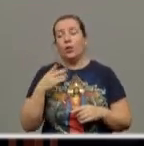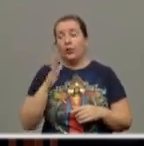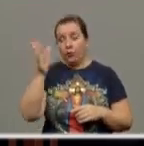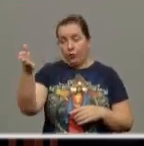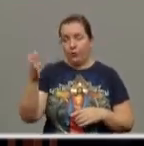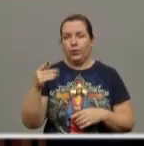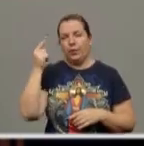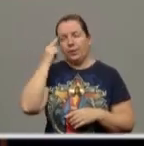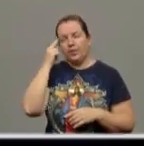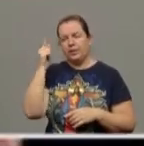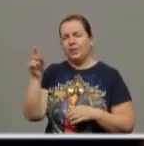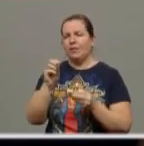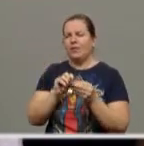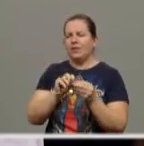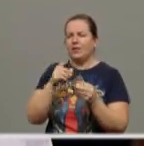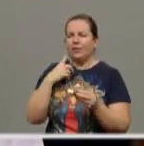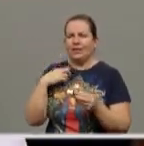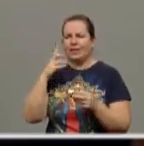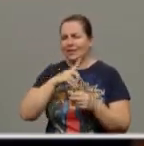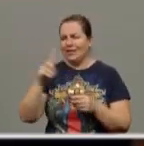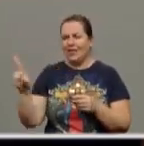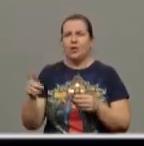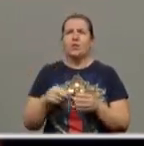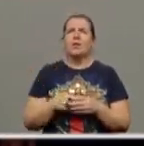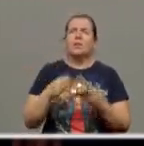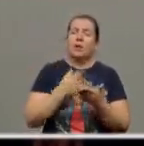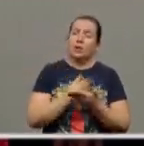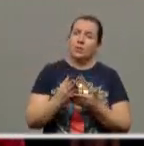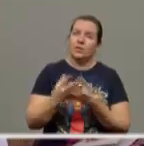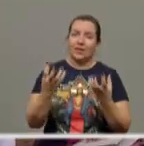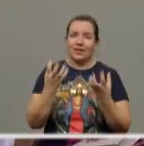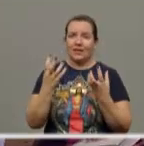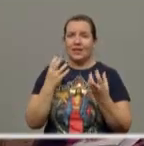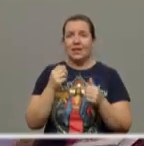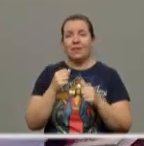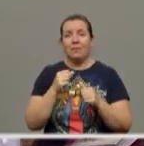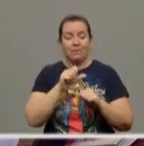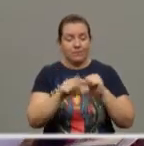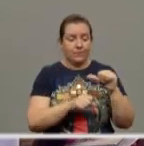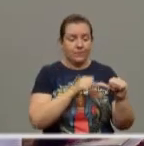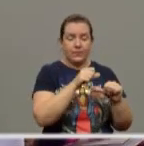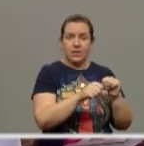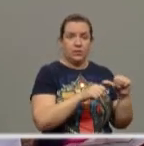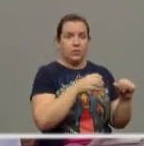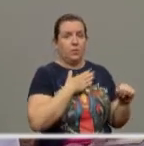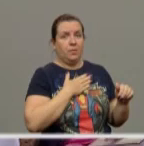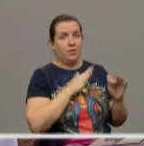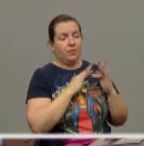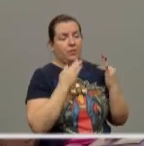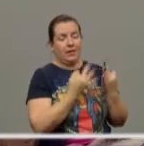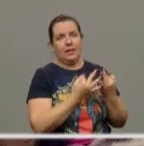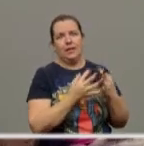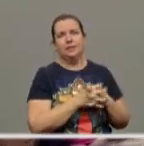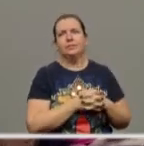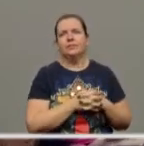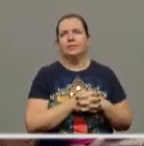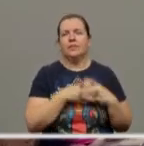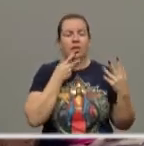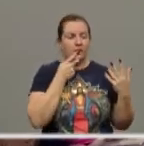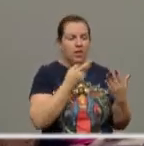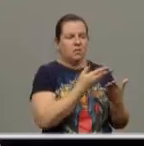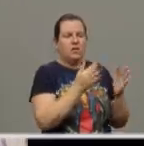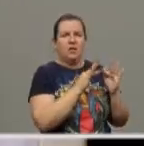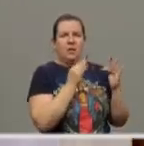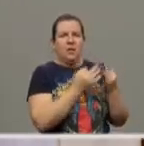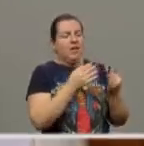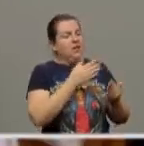ia fazendo a vontade de Deus e tudo. E eu comecei a querer converter a minha família a todo custo. Começava a falar para os meus